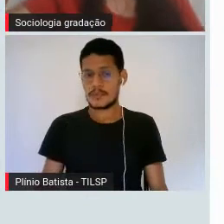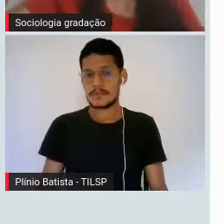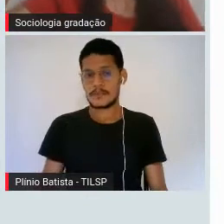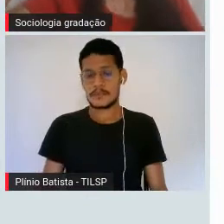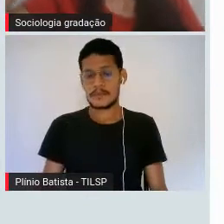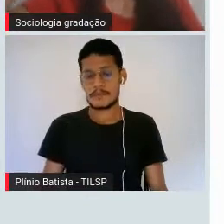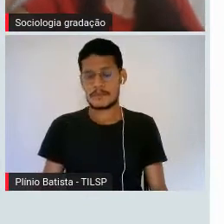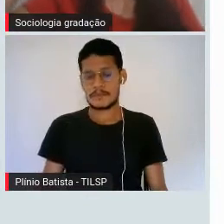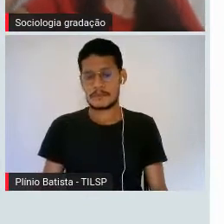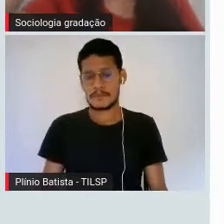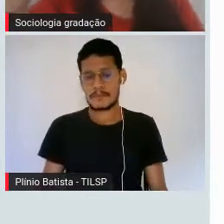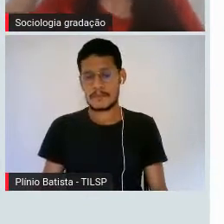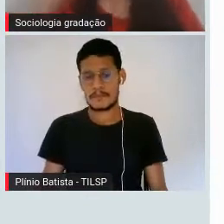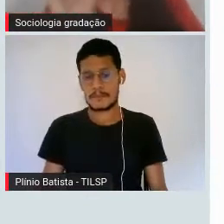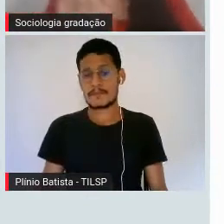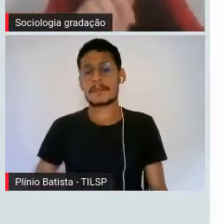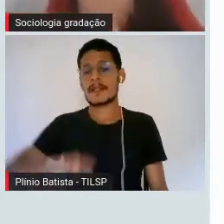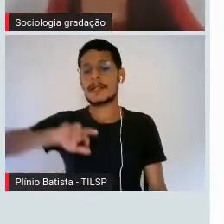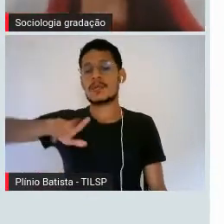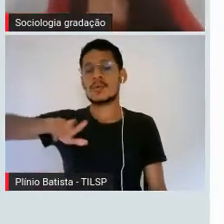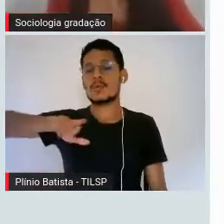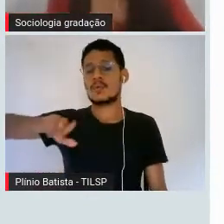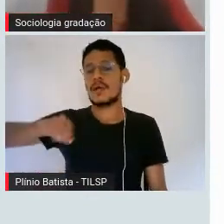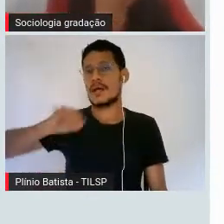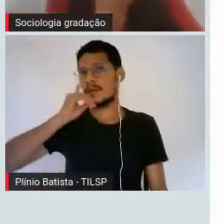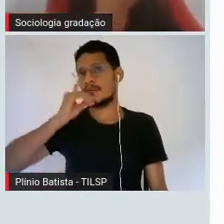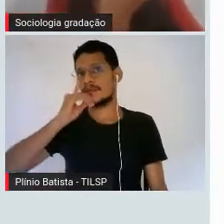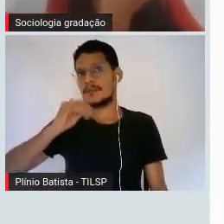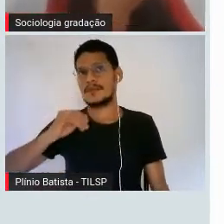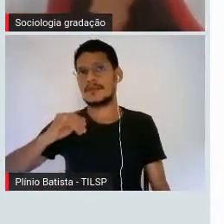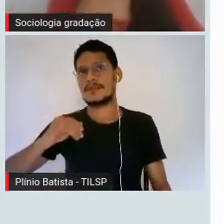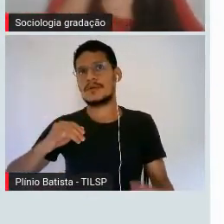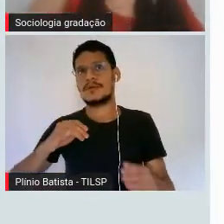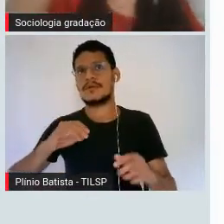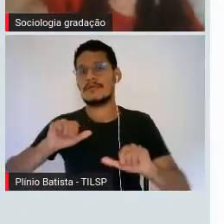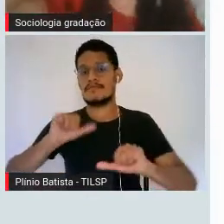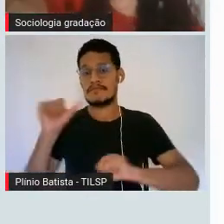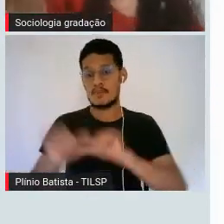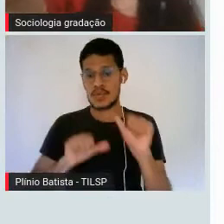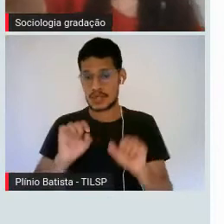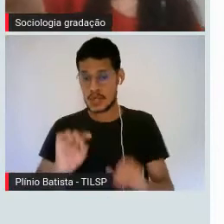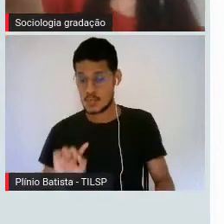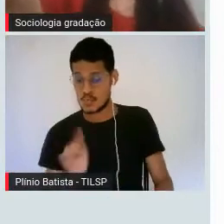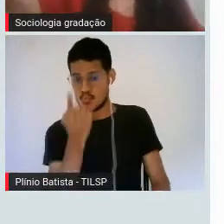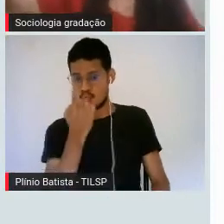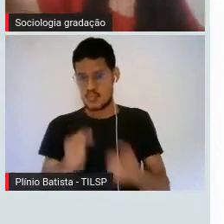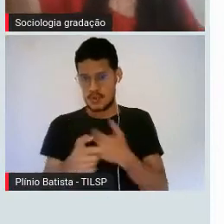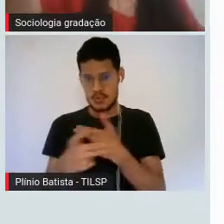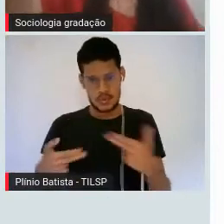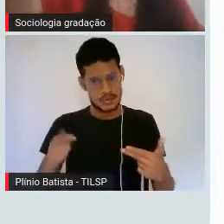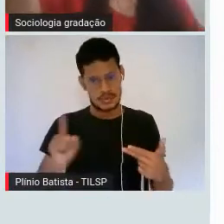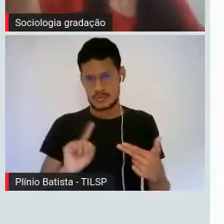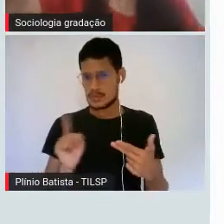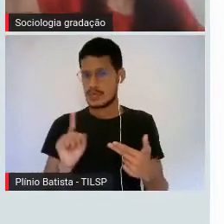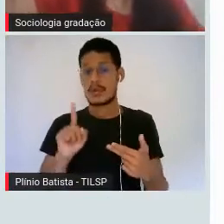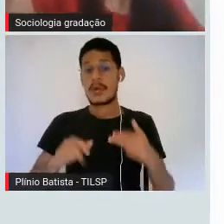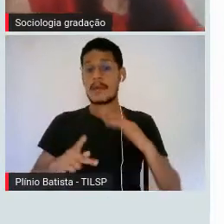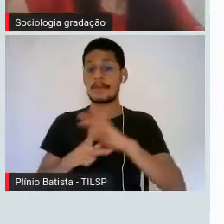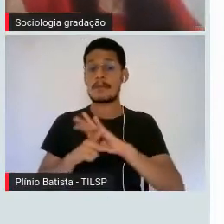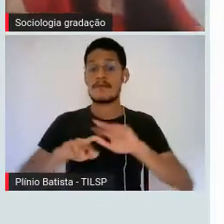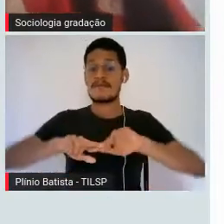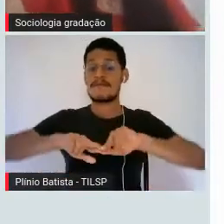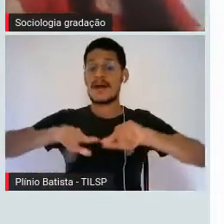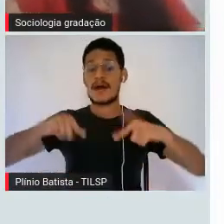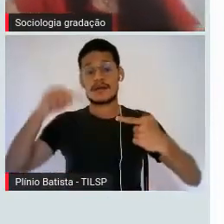é um desencadeamento, uma transformação de apenas uma coisa. É um desencadeamento de várias